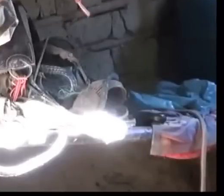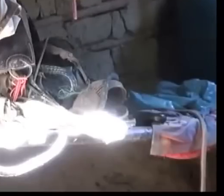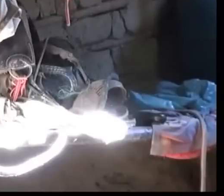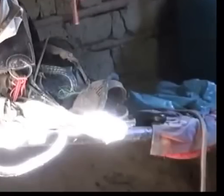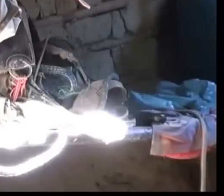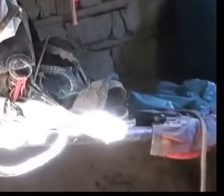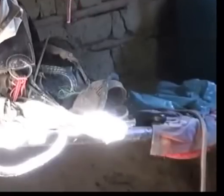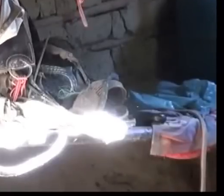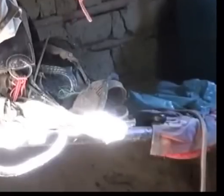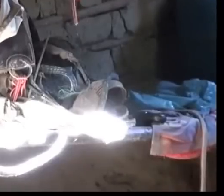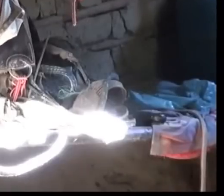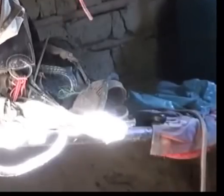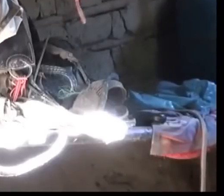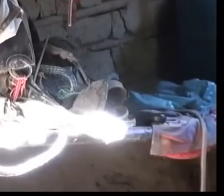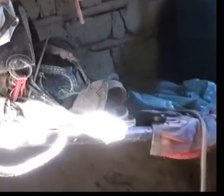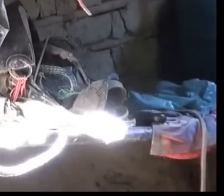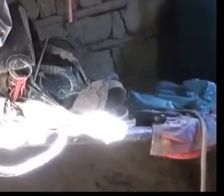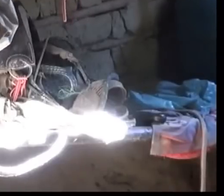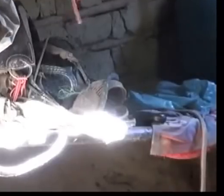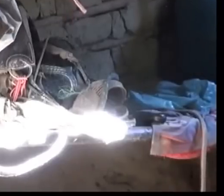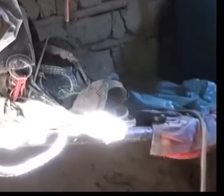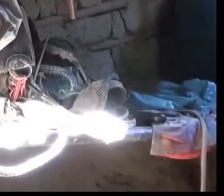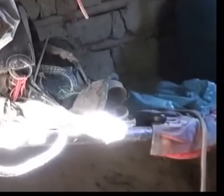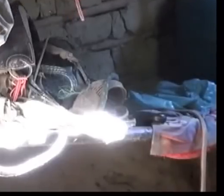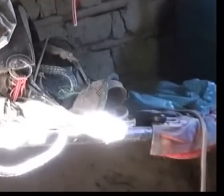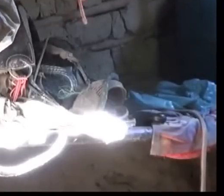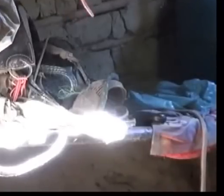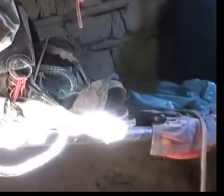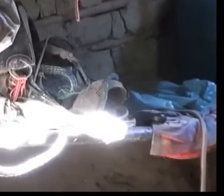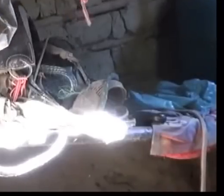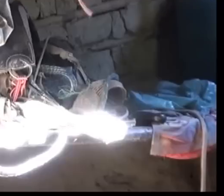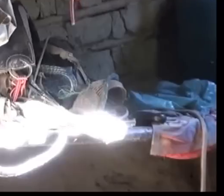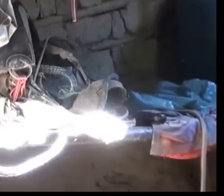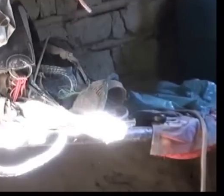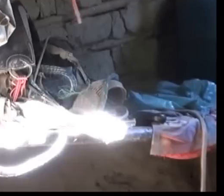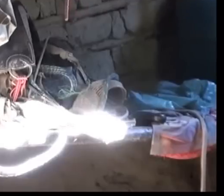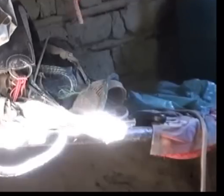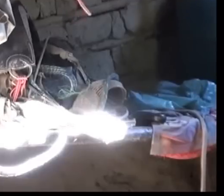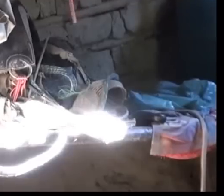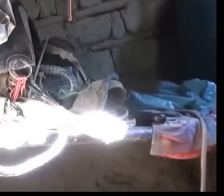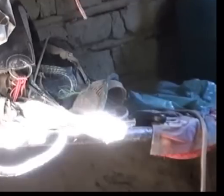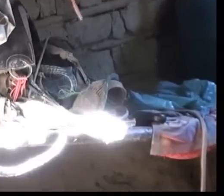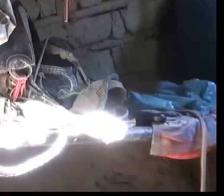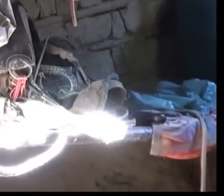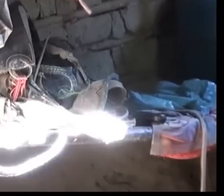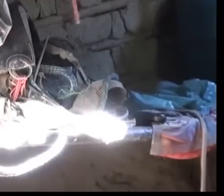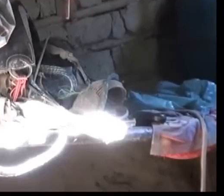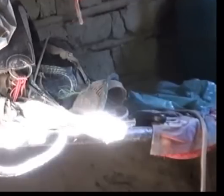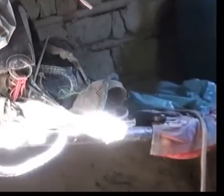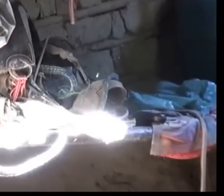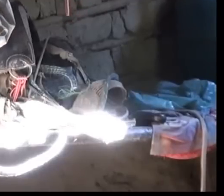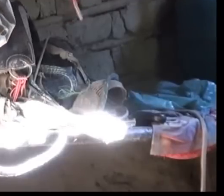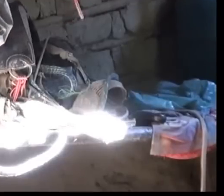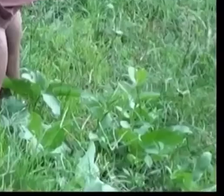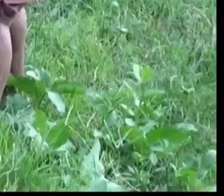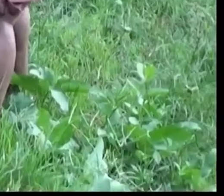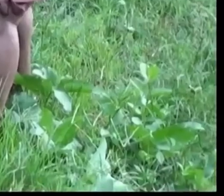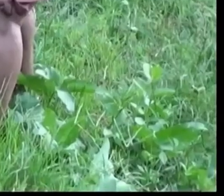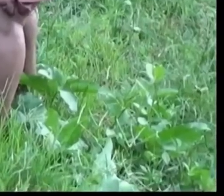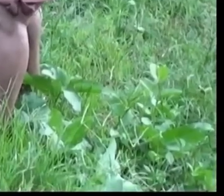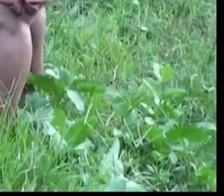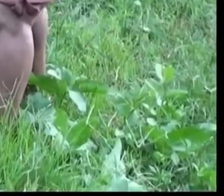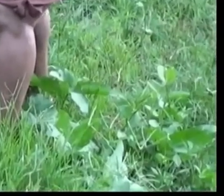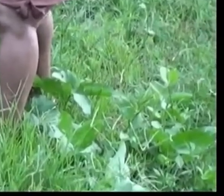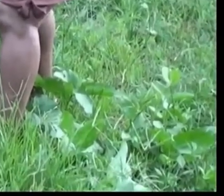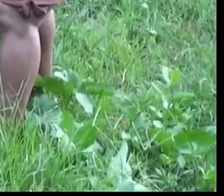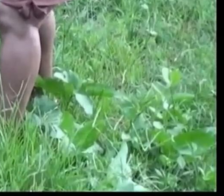Tava na peneira, eu estava peneirando, eu estava no namoro, eu estava namorando. Tava